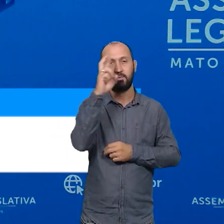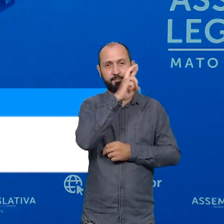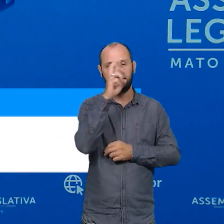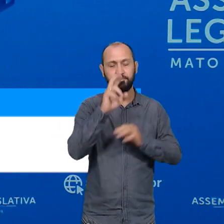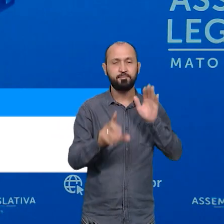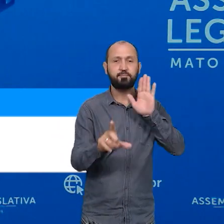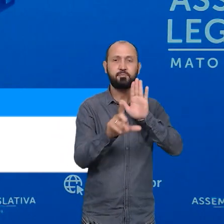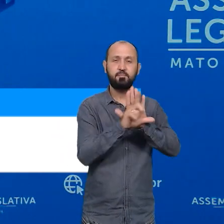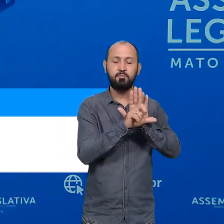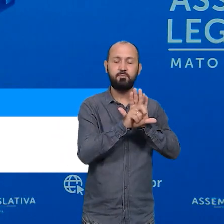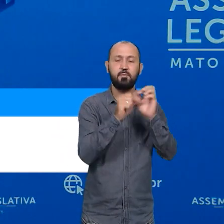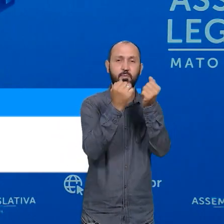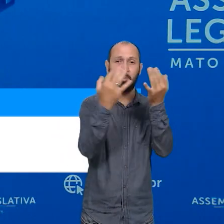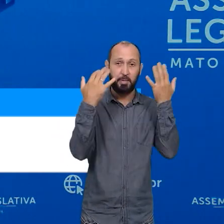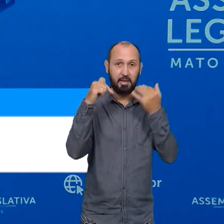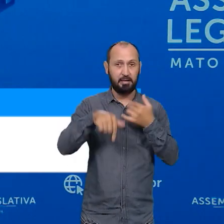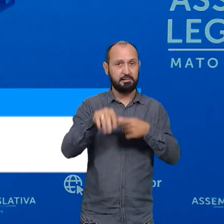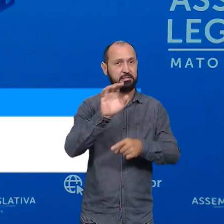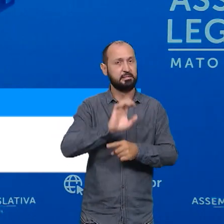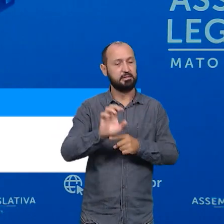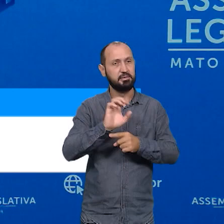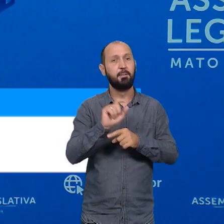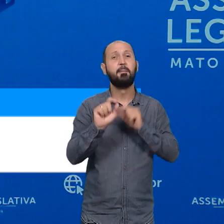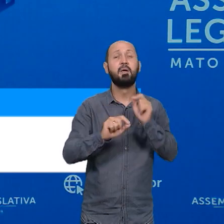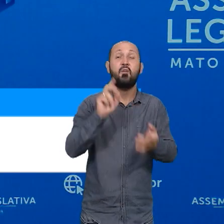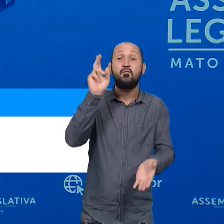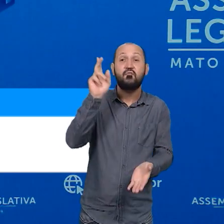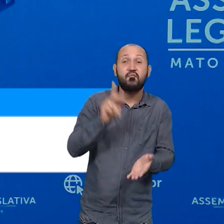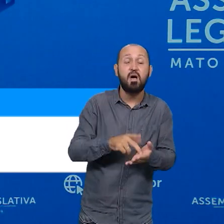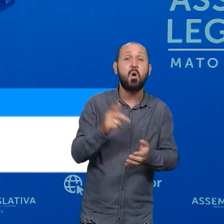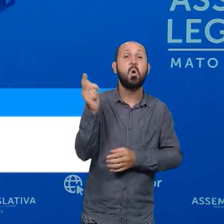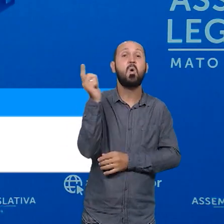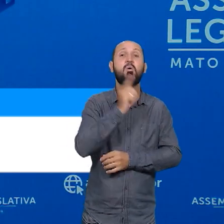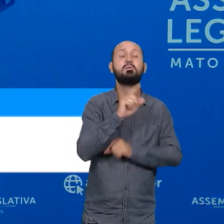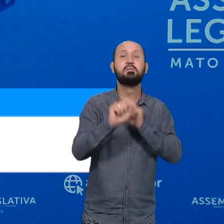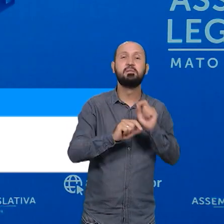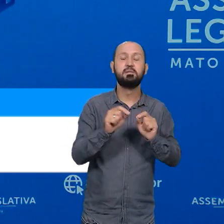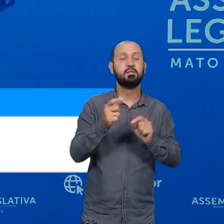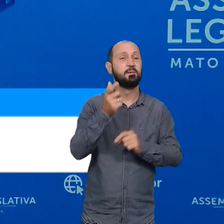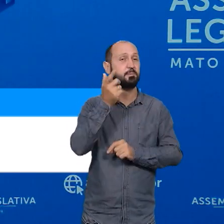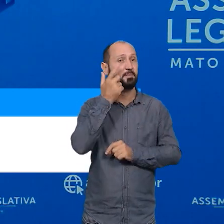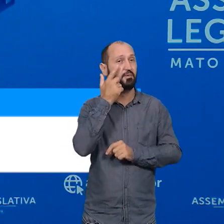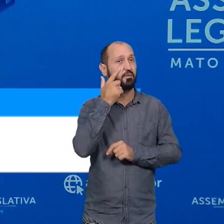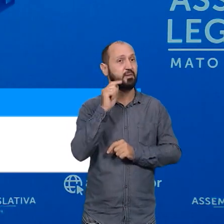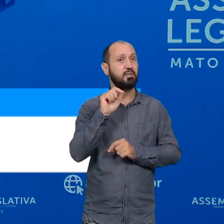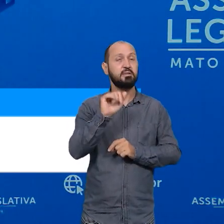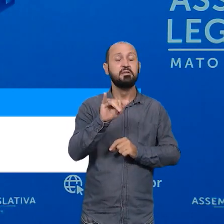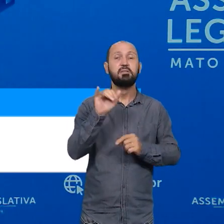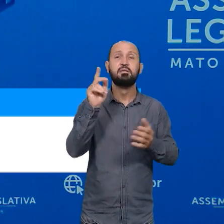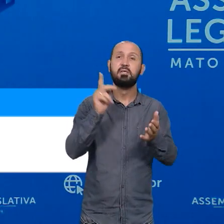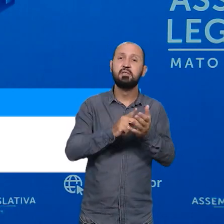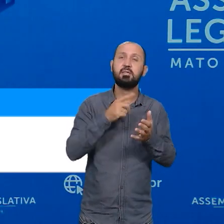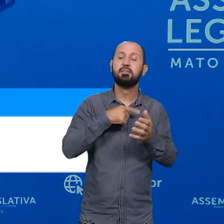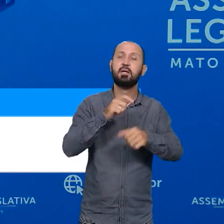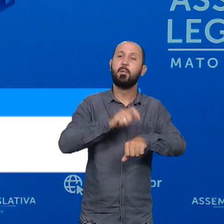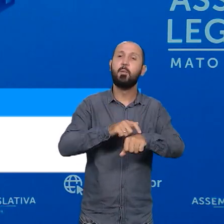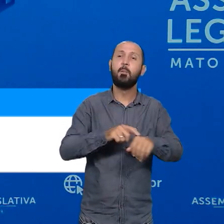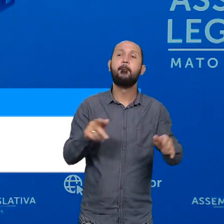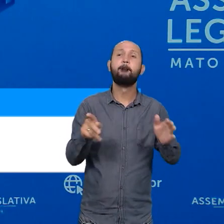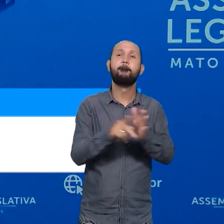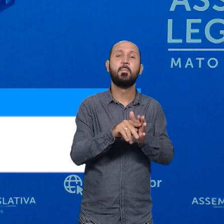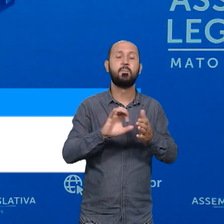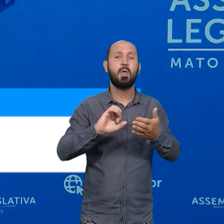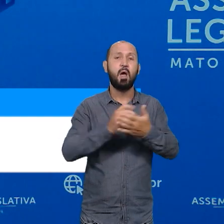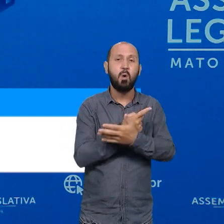pela fiscalização da legislação ambiental aqui no nosso estado, para que de fato possa verificar